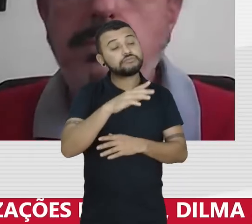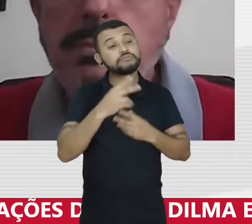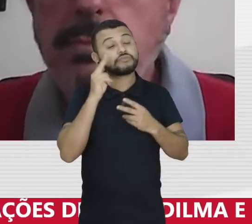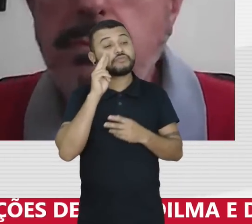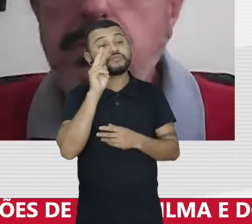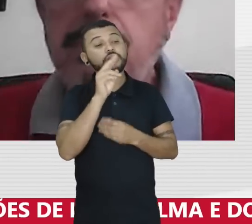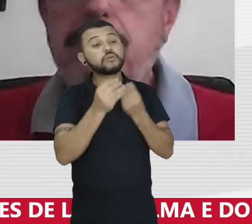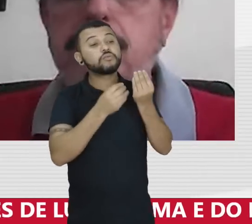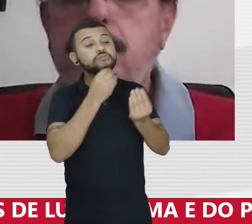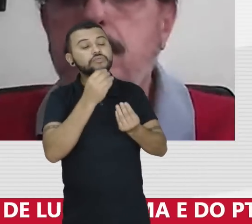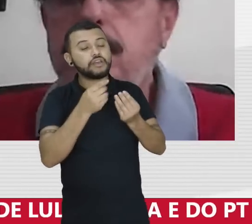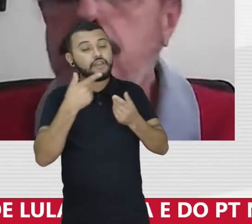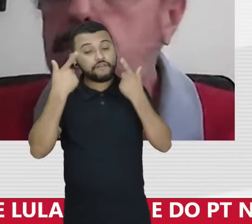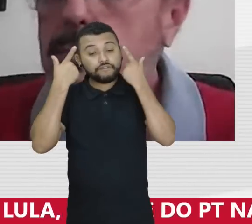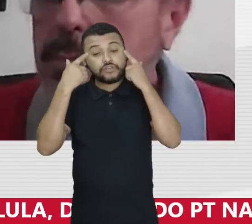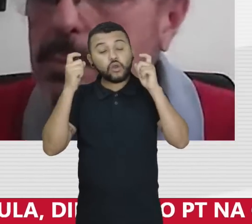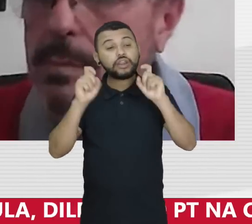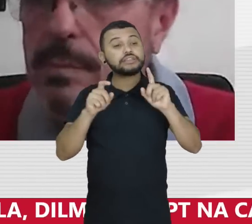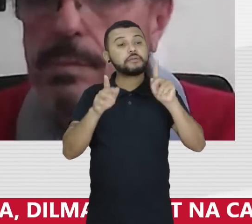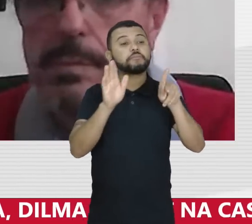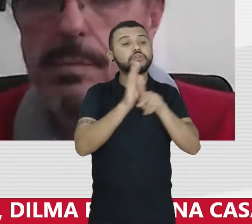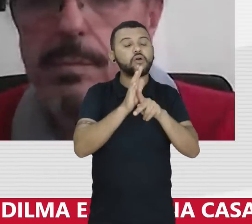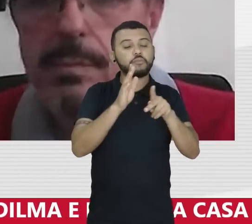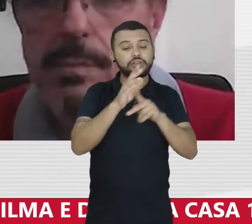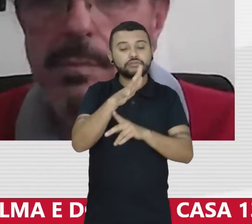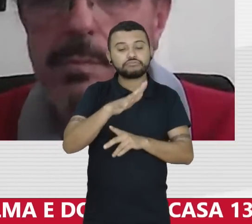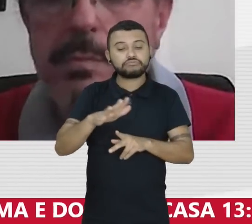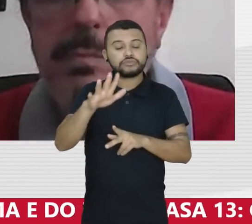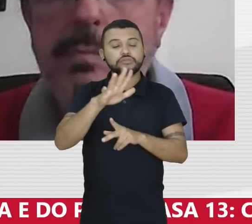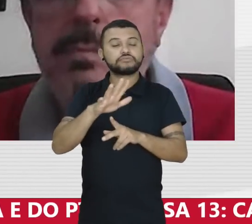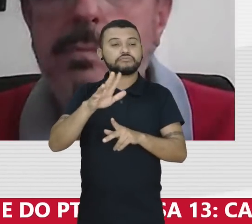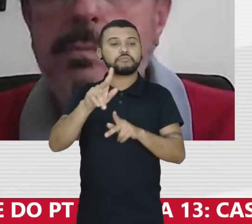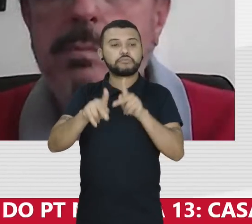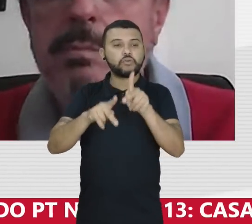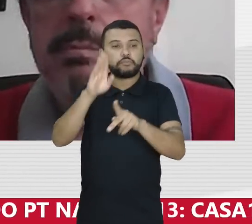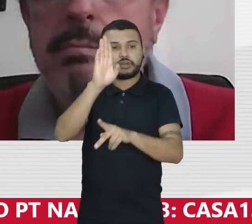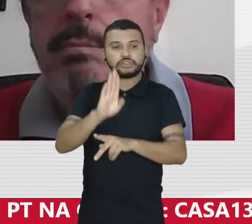essa violência que certamente está penetrando na sociedade brasileira?